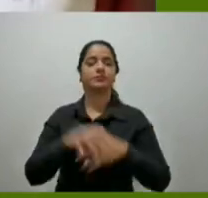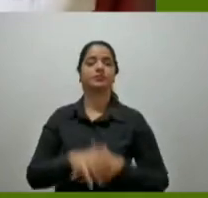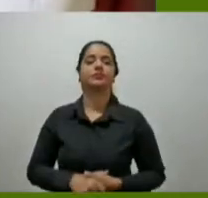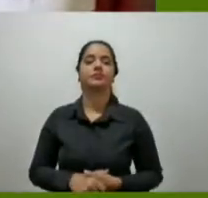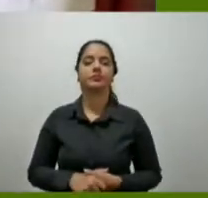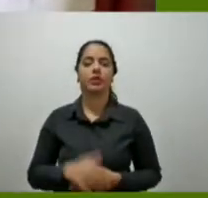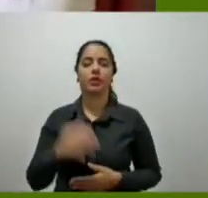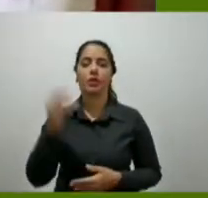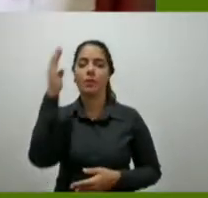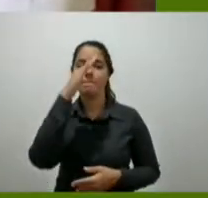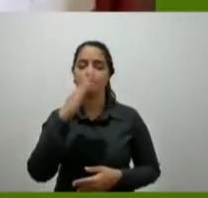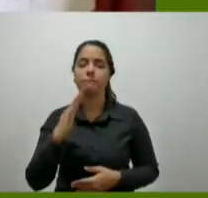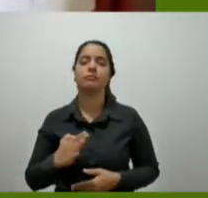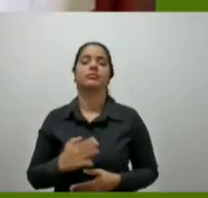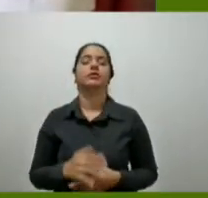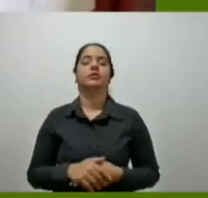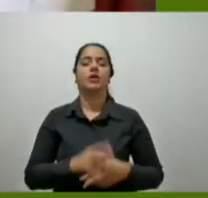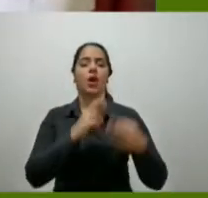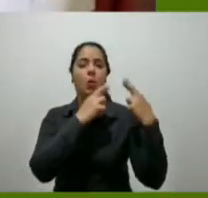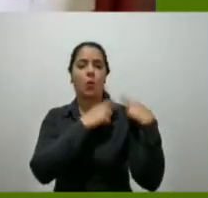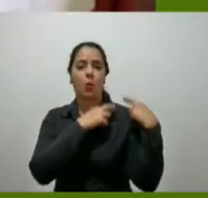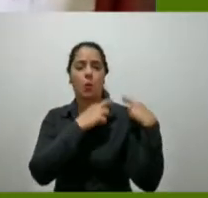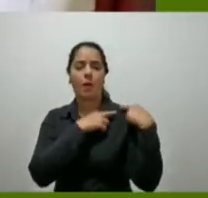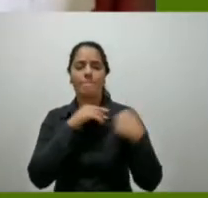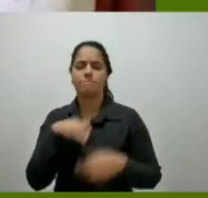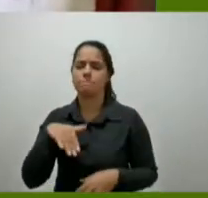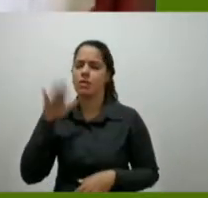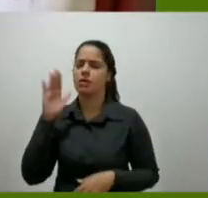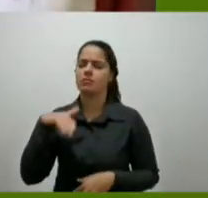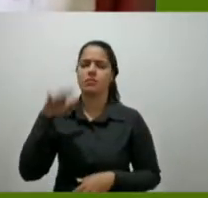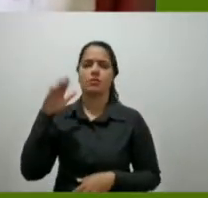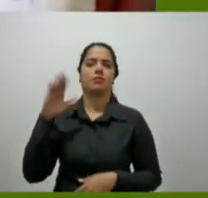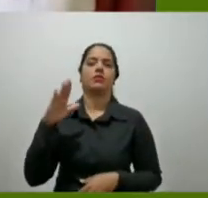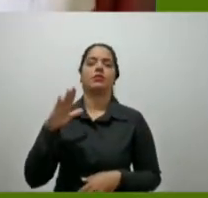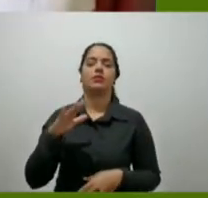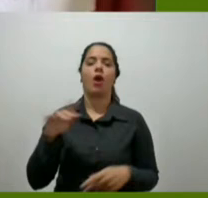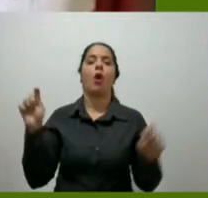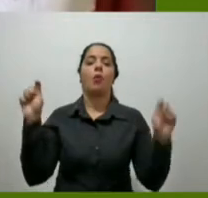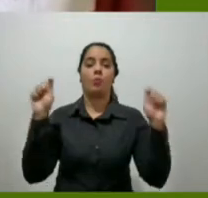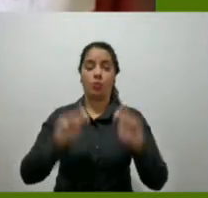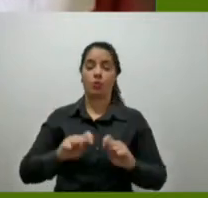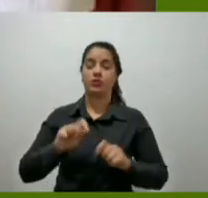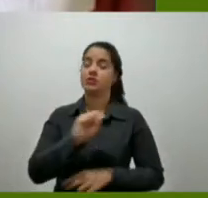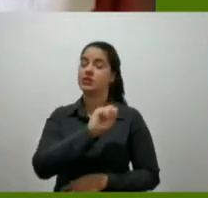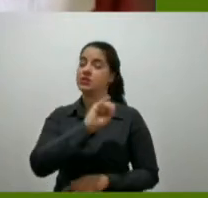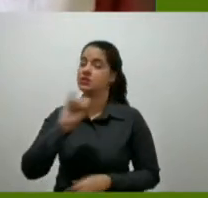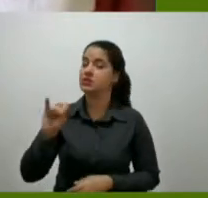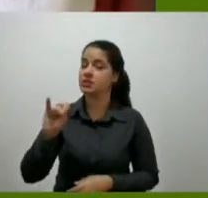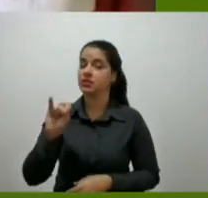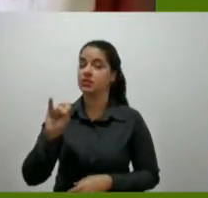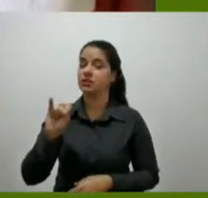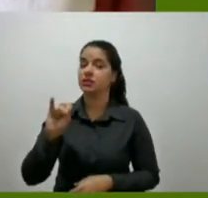mais responsável. Tudo isso é possível dependendo de uma só coisa, da matriz